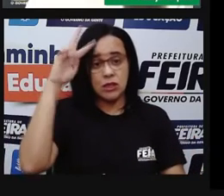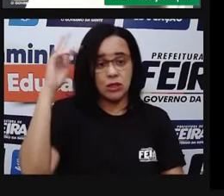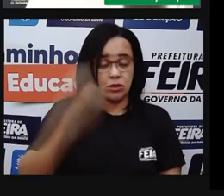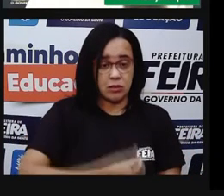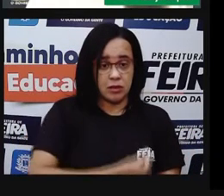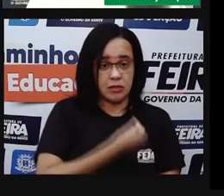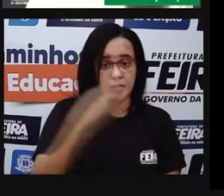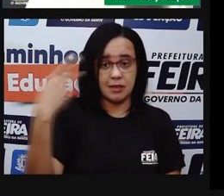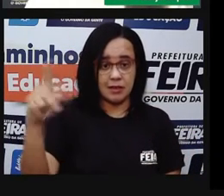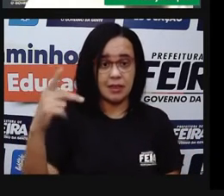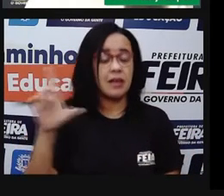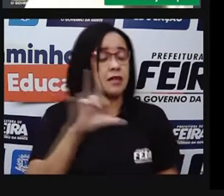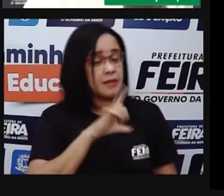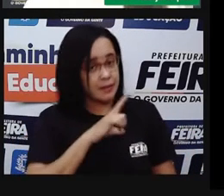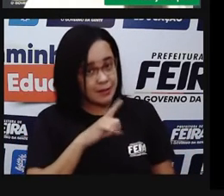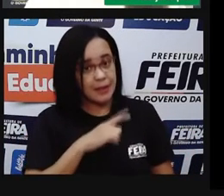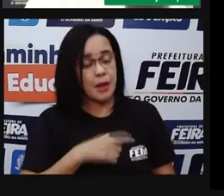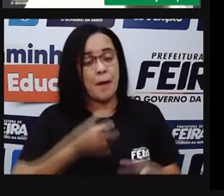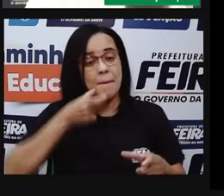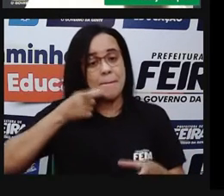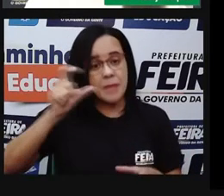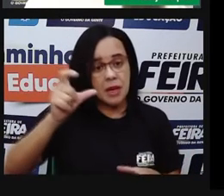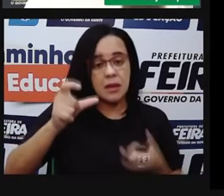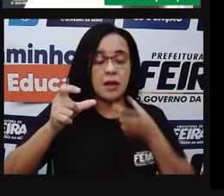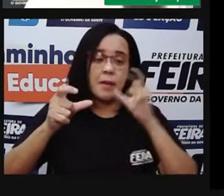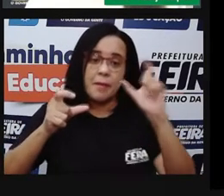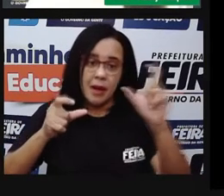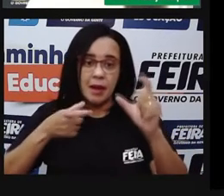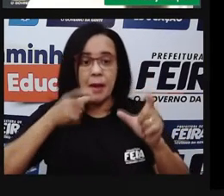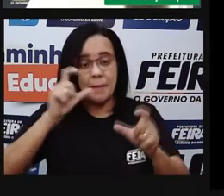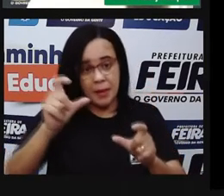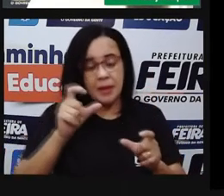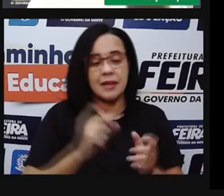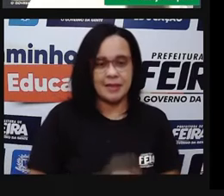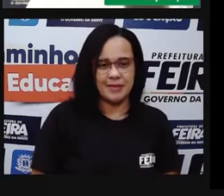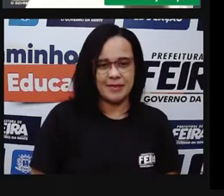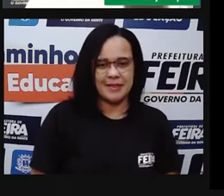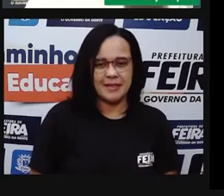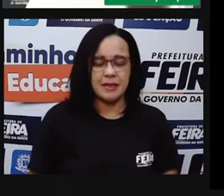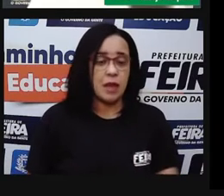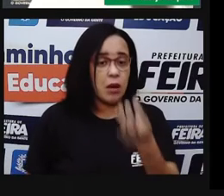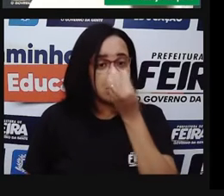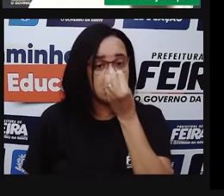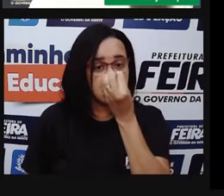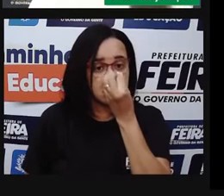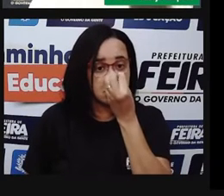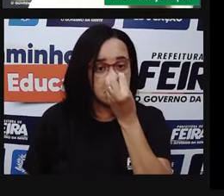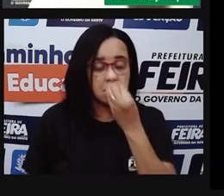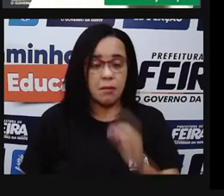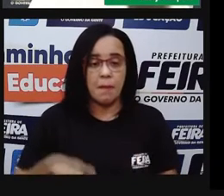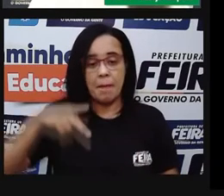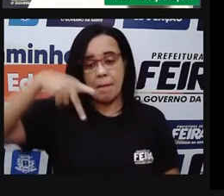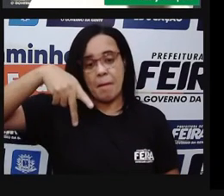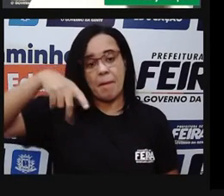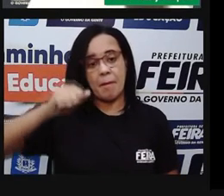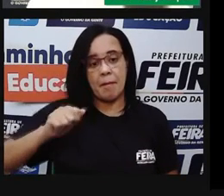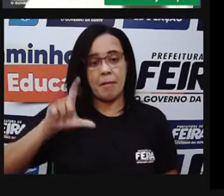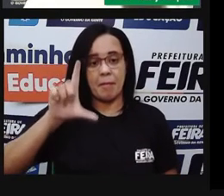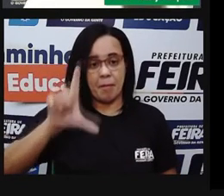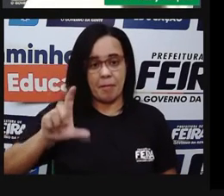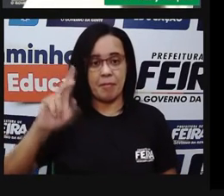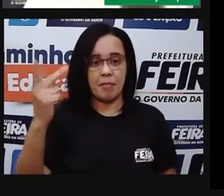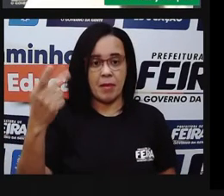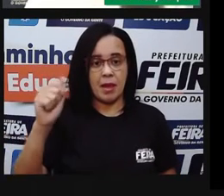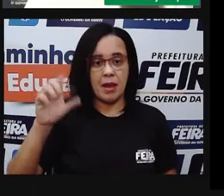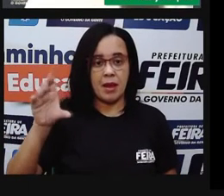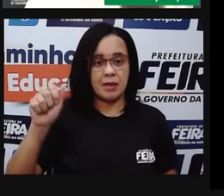gente. Tem a palavra palhaçada. Tem a palavra professor.